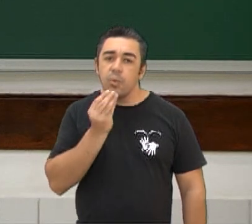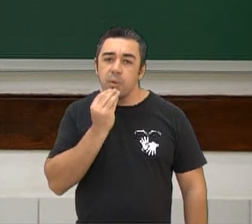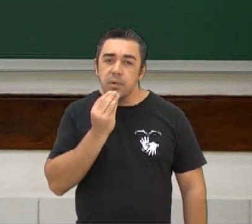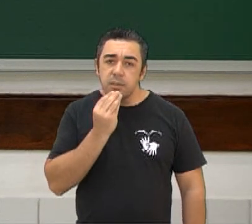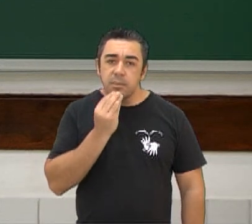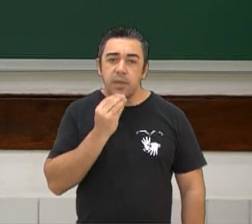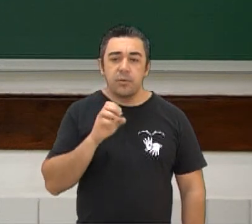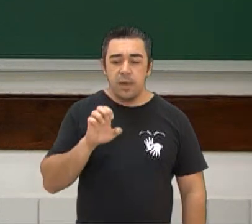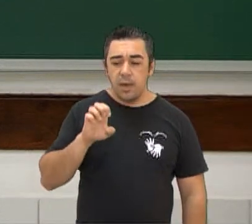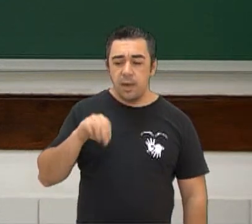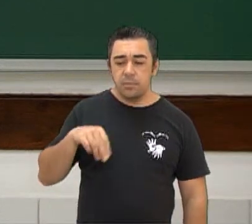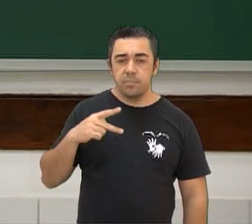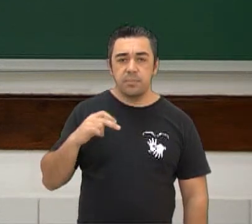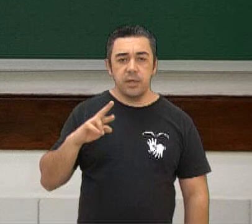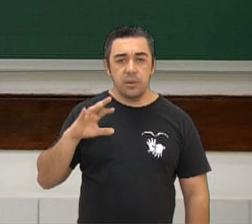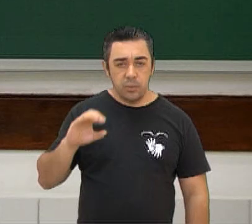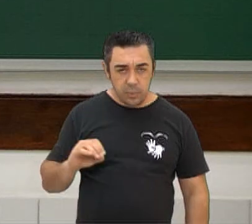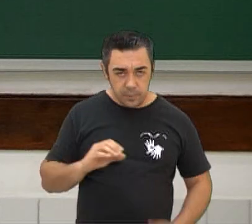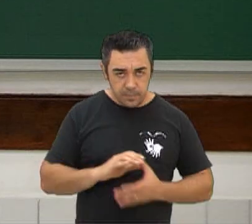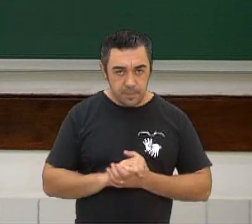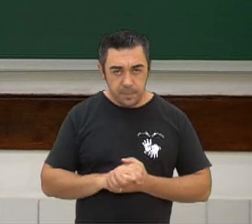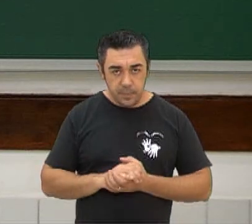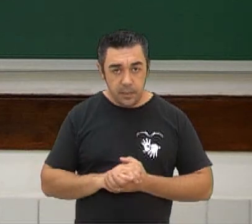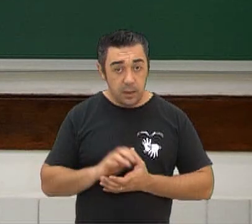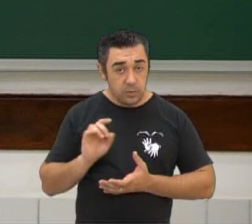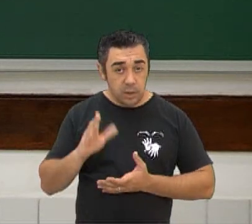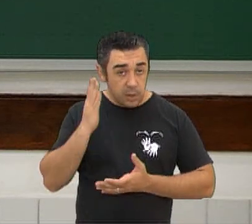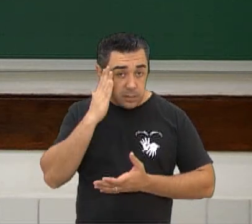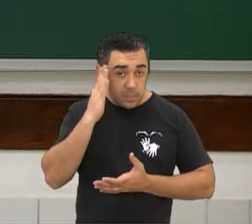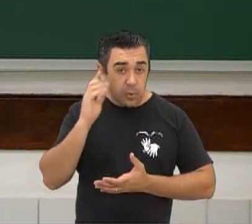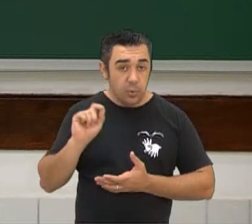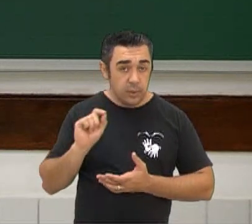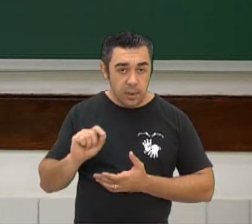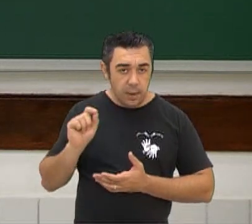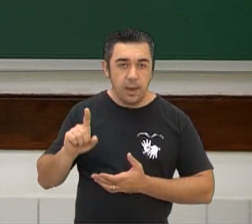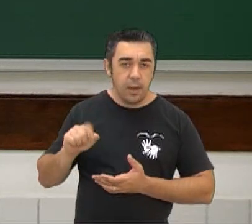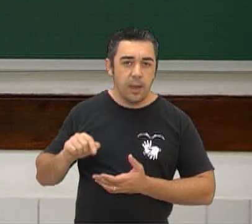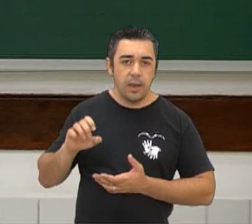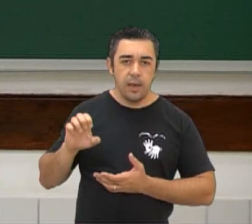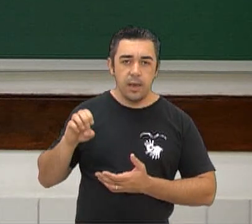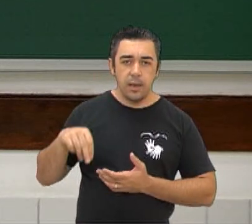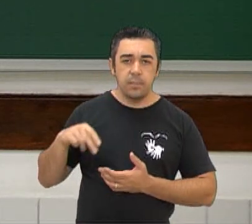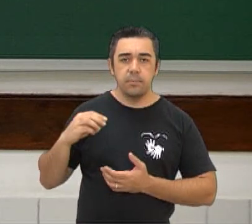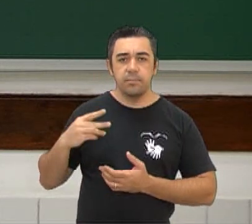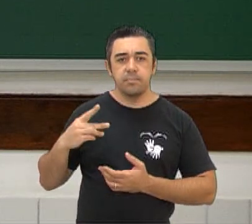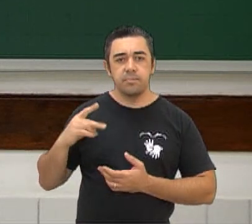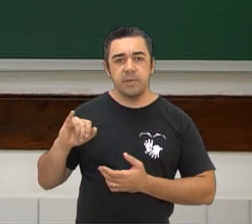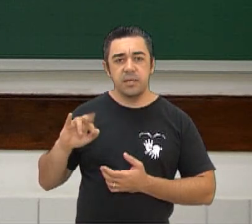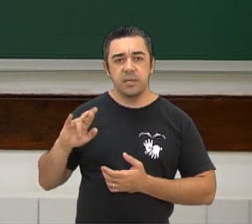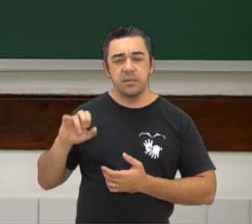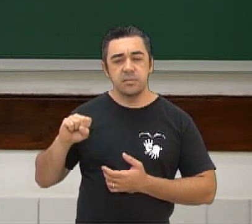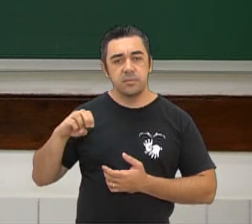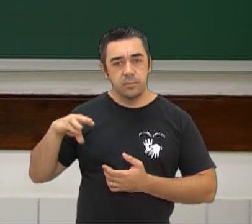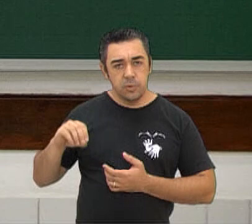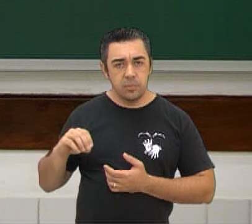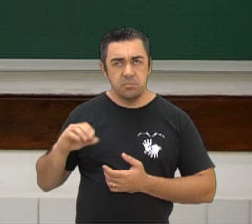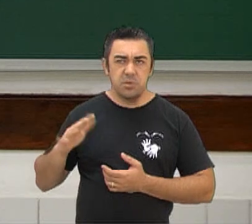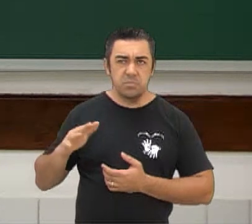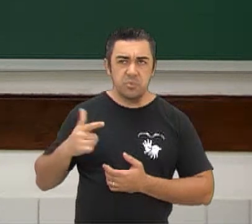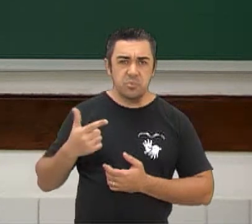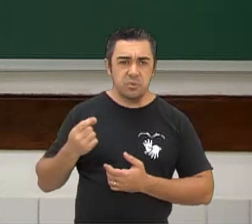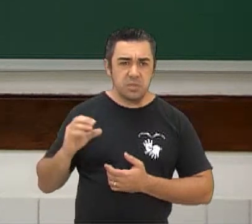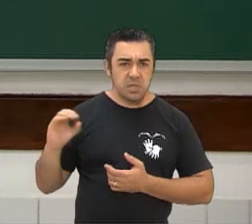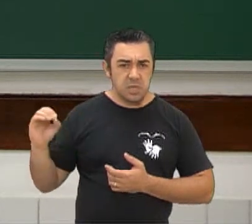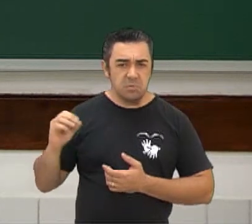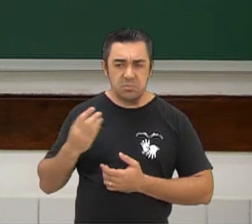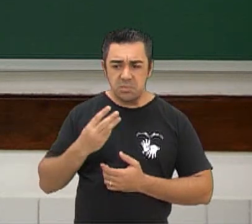está acontecendo aqui. Ele só quer saber do empirismo. Mais para frente, mais uns 200, 300